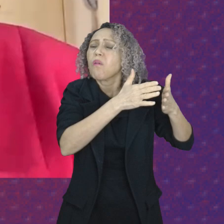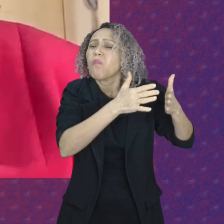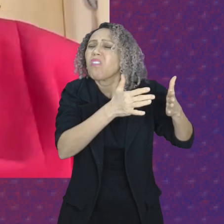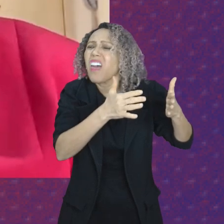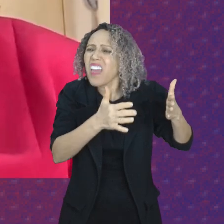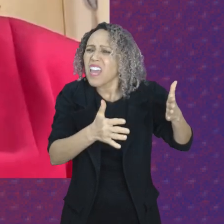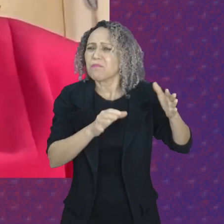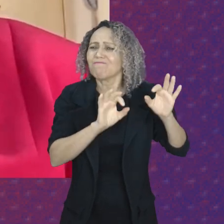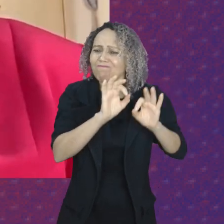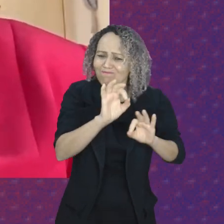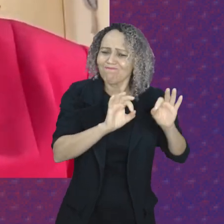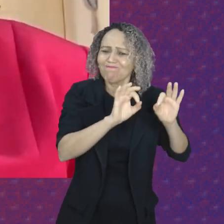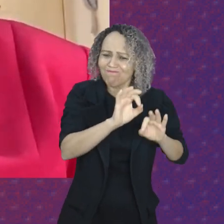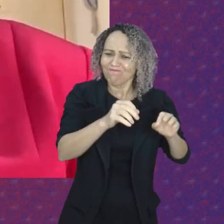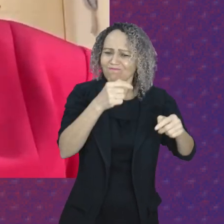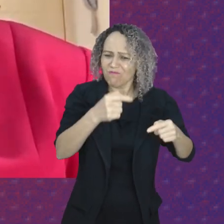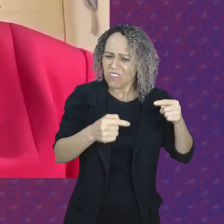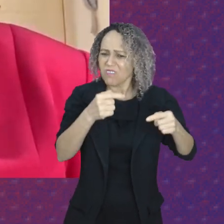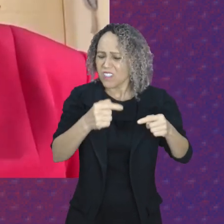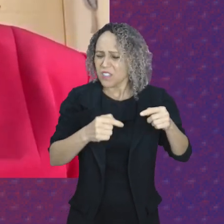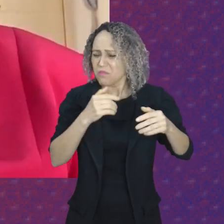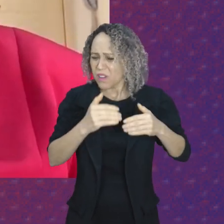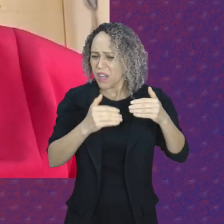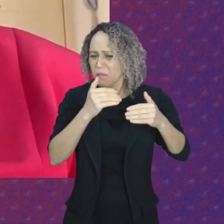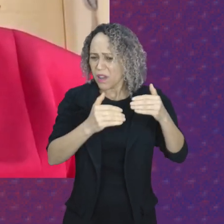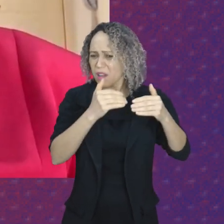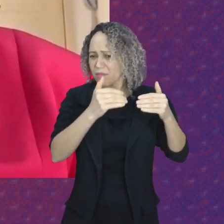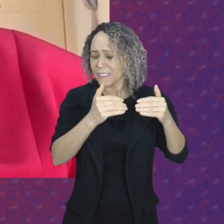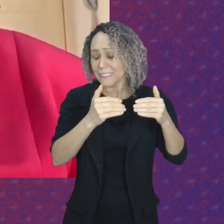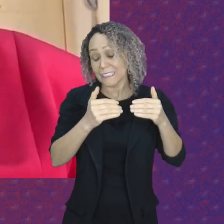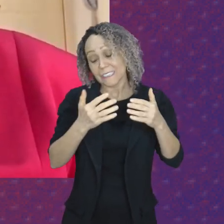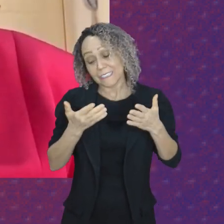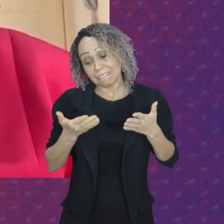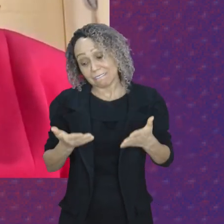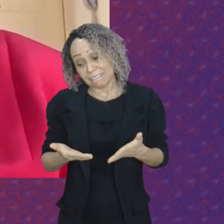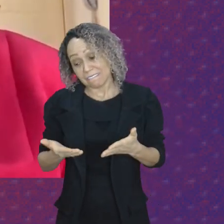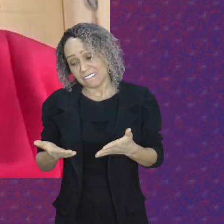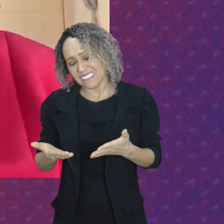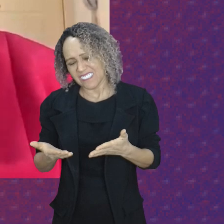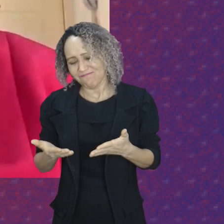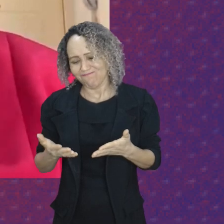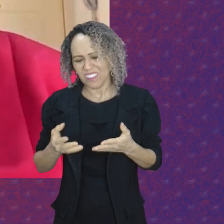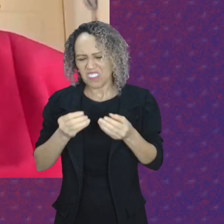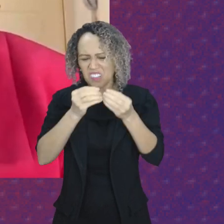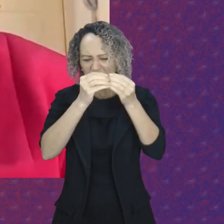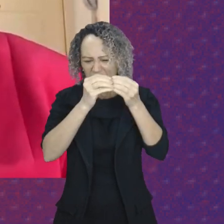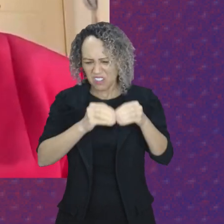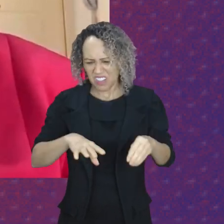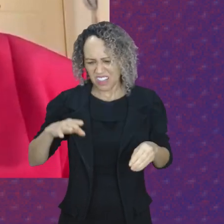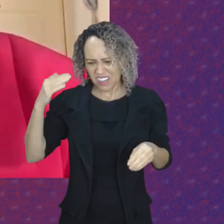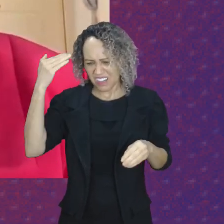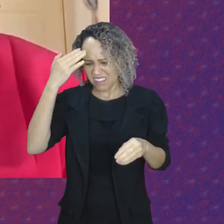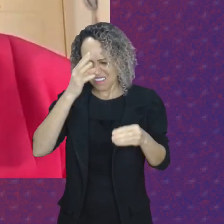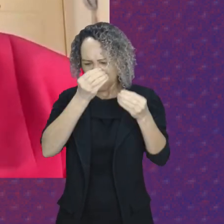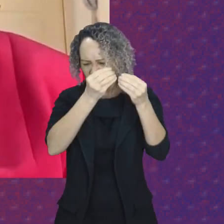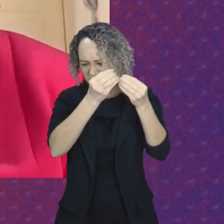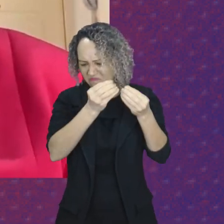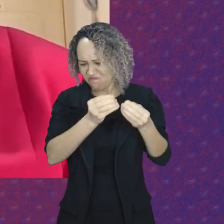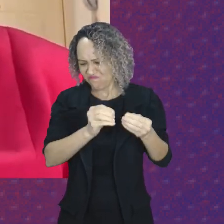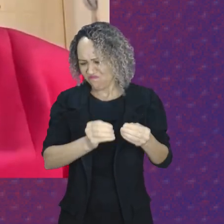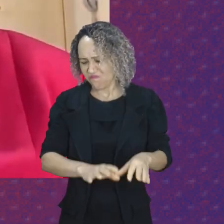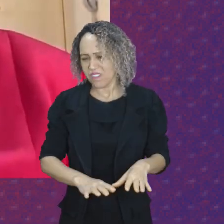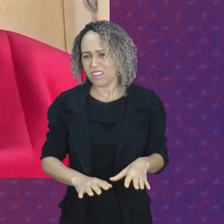legalizado, por tudo que vem sofrendo, vai exigir de todos nós, né, um grande esforço, uma